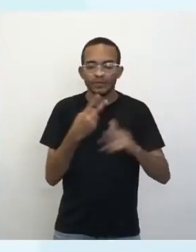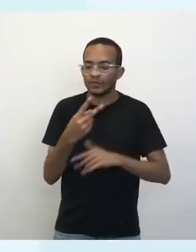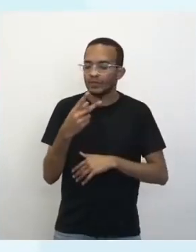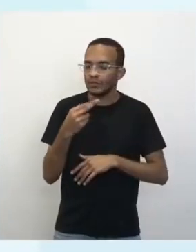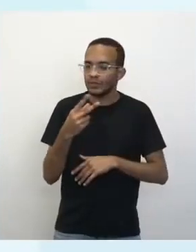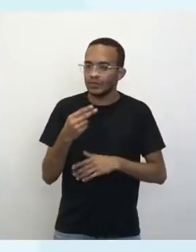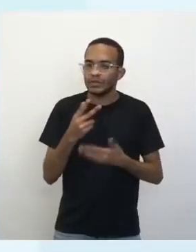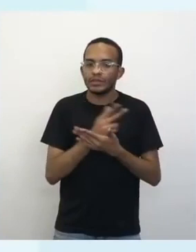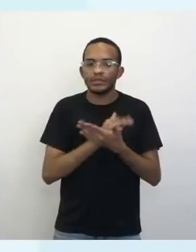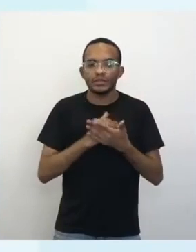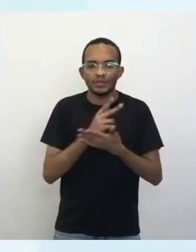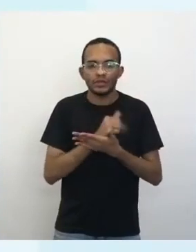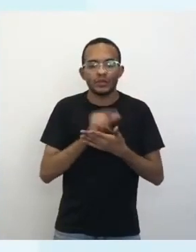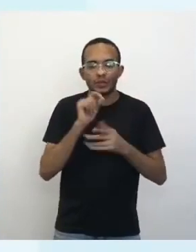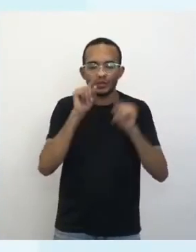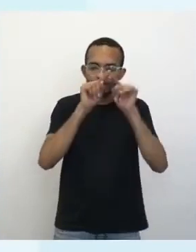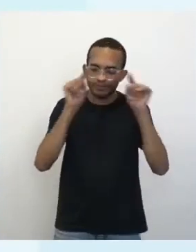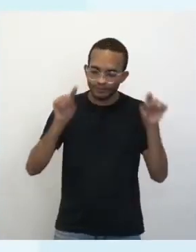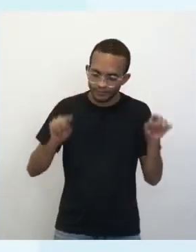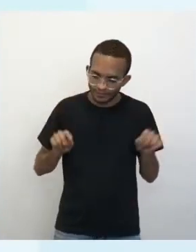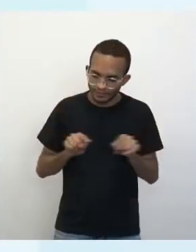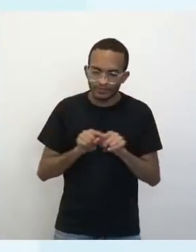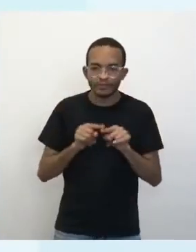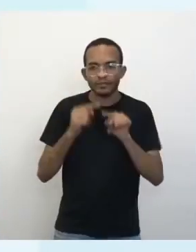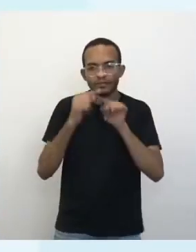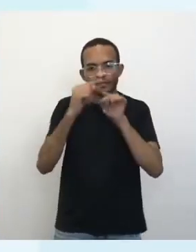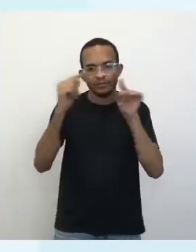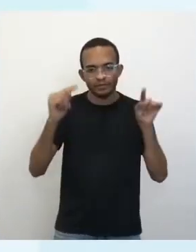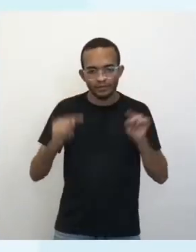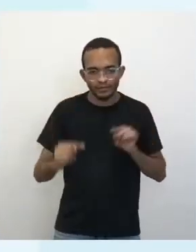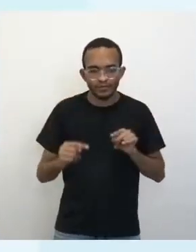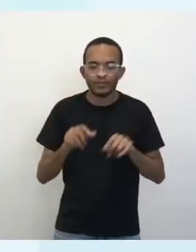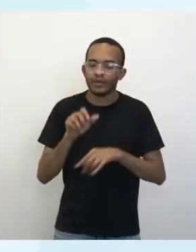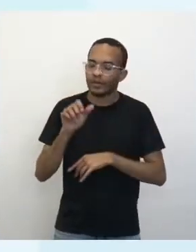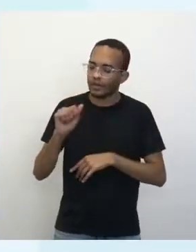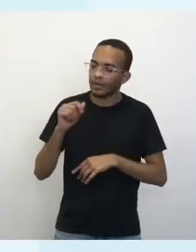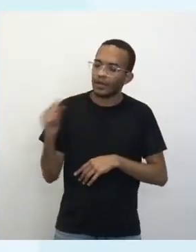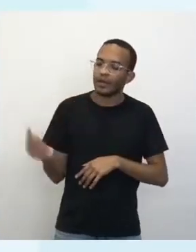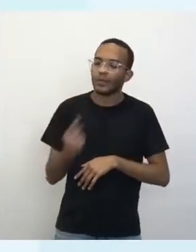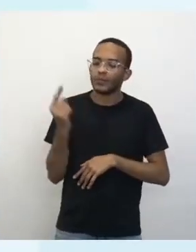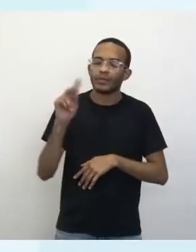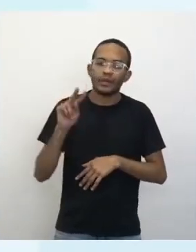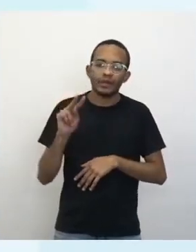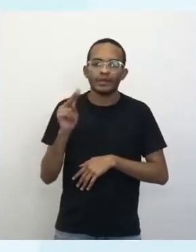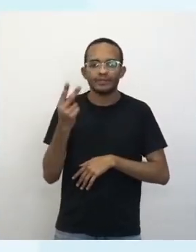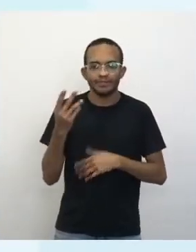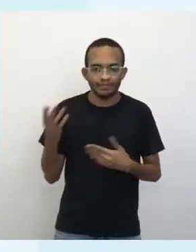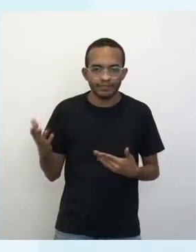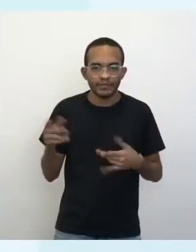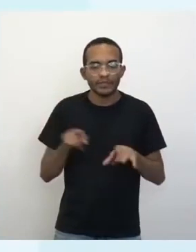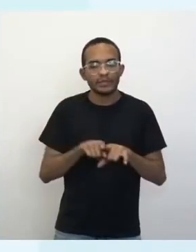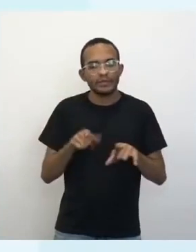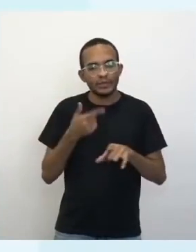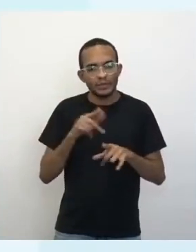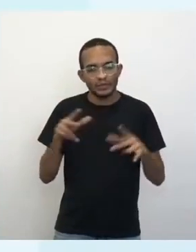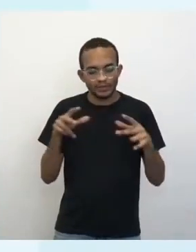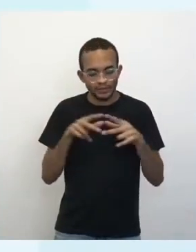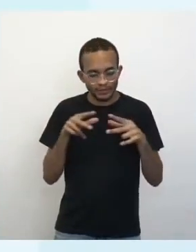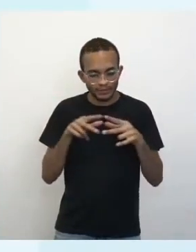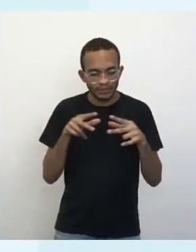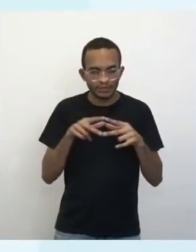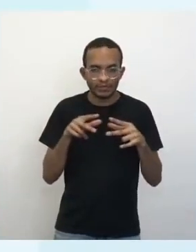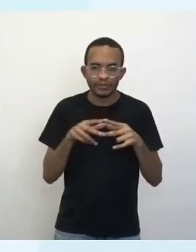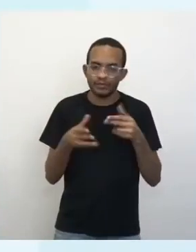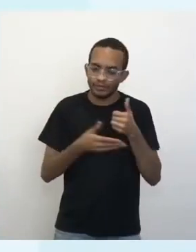Eu coloquei um cubo de aresta A e altura H. E coloquei uma pirâmide